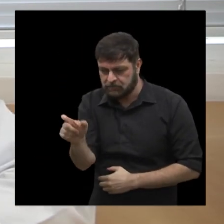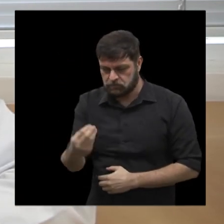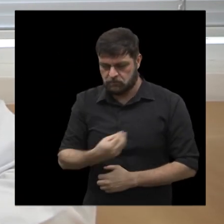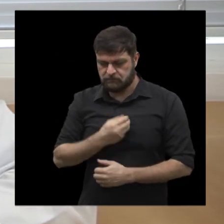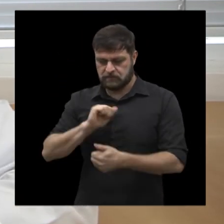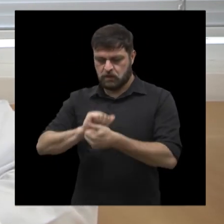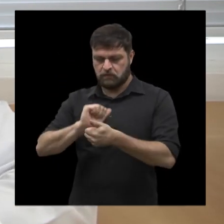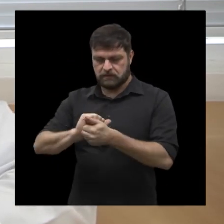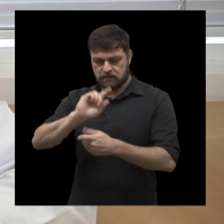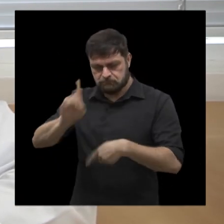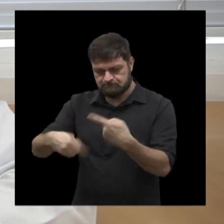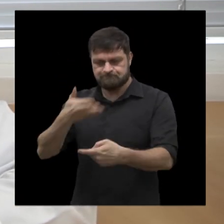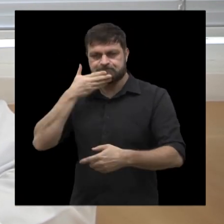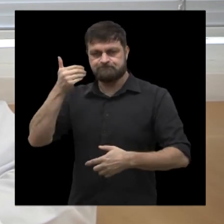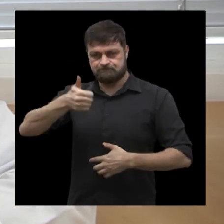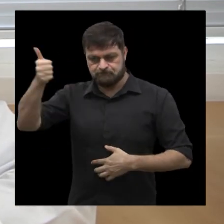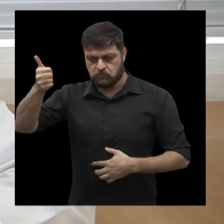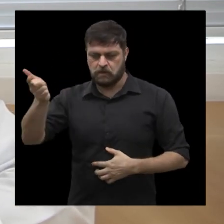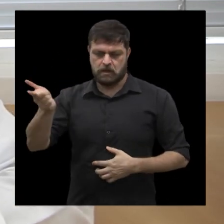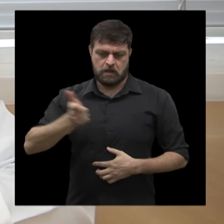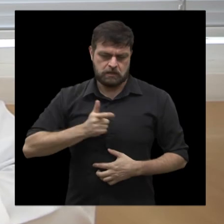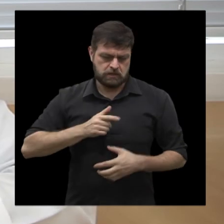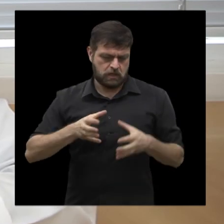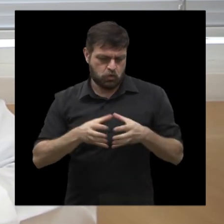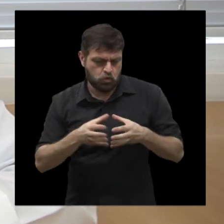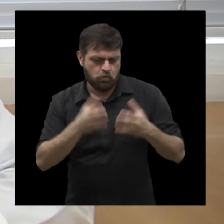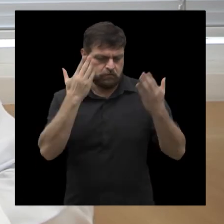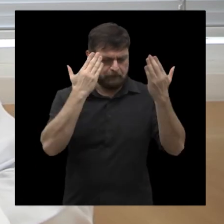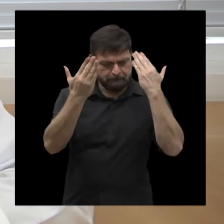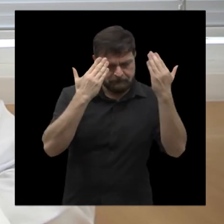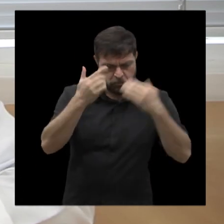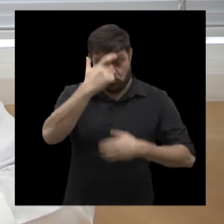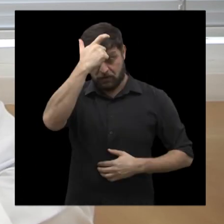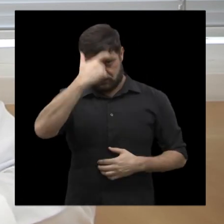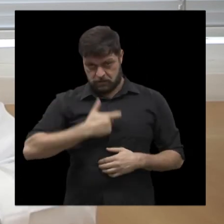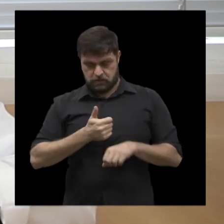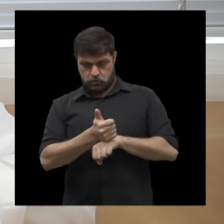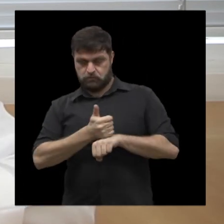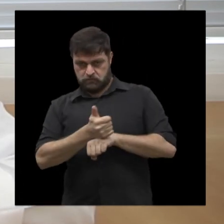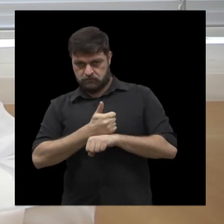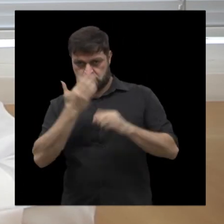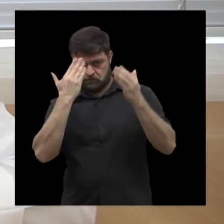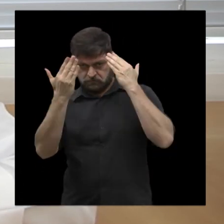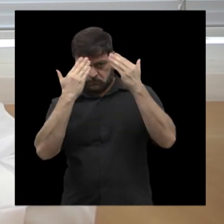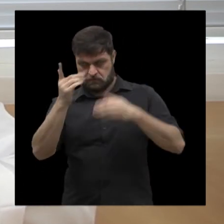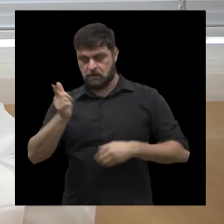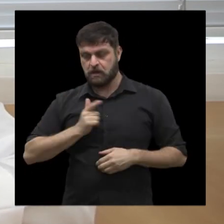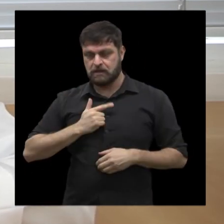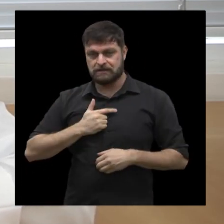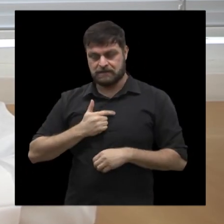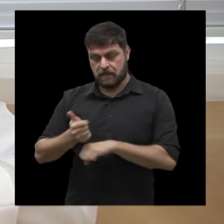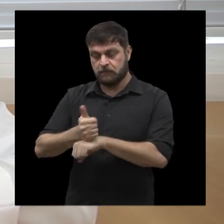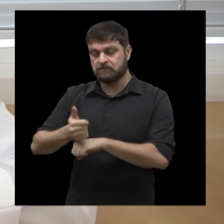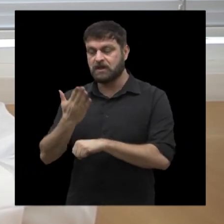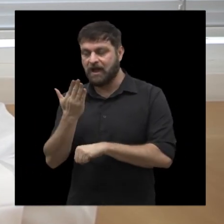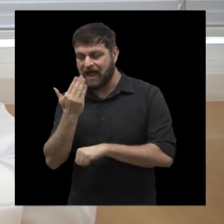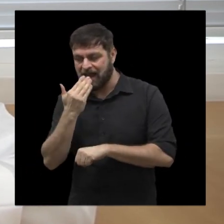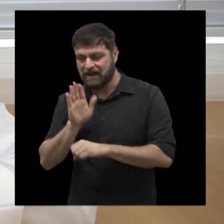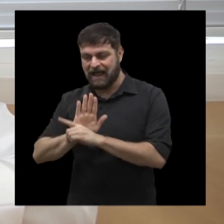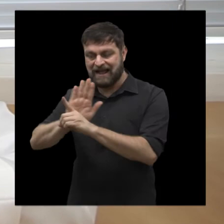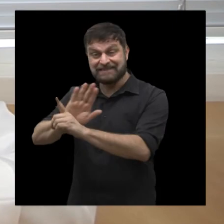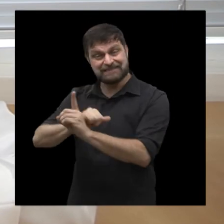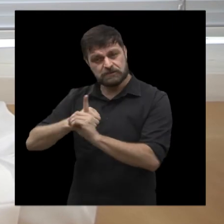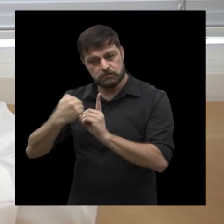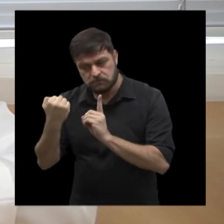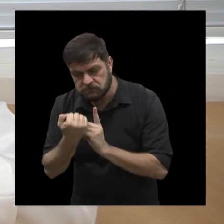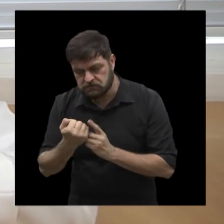qualidade de vida. Então nós temos psicologia, eu sou a psicóloga da clínica, temos nutricionista, assistente